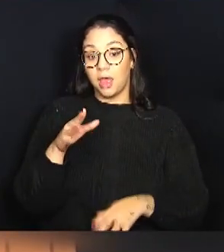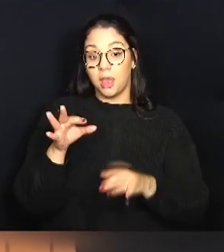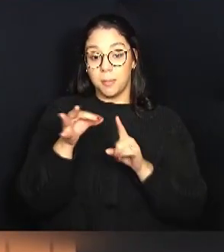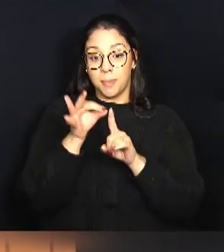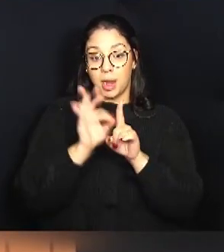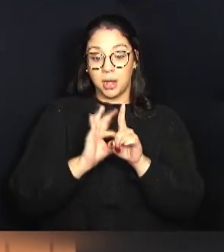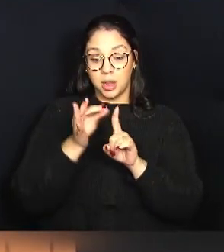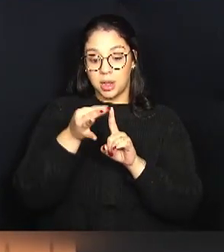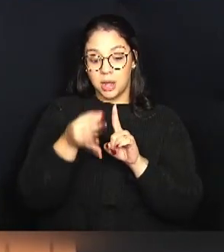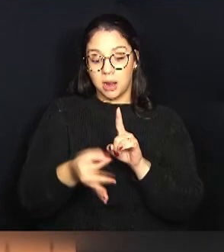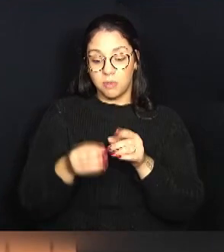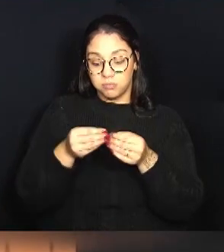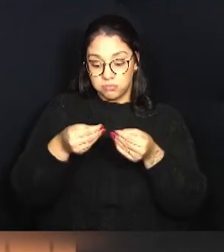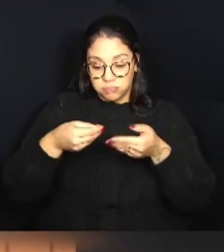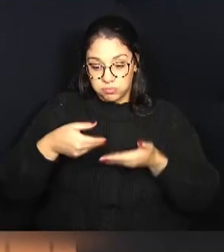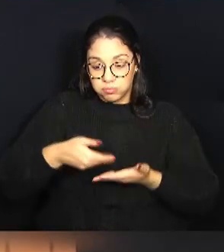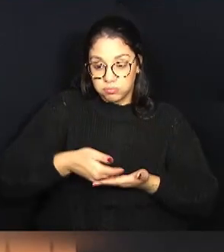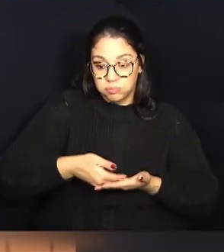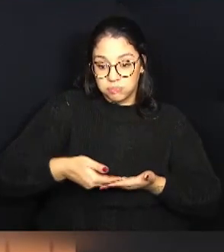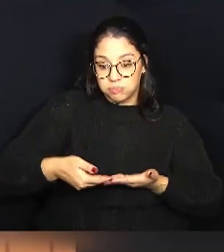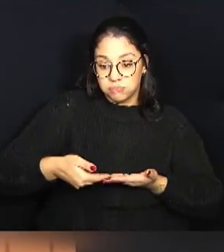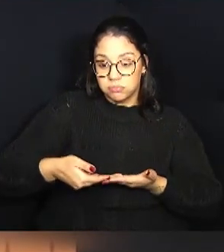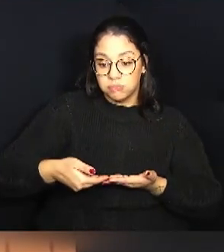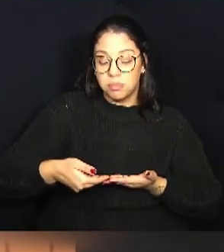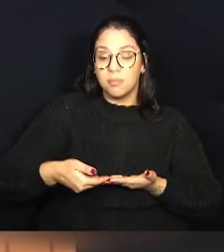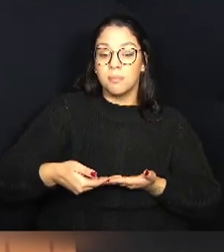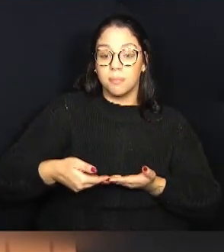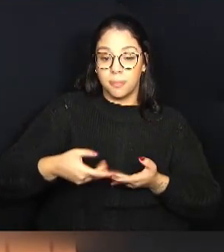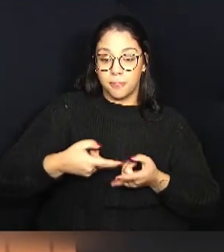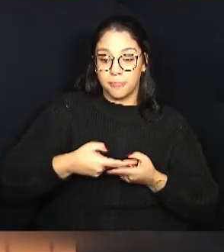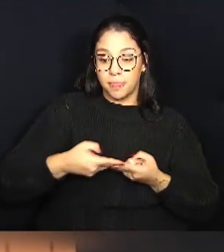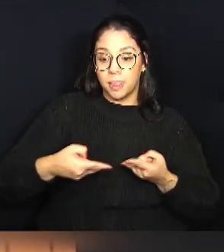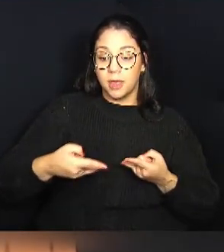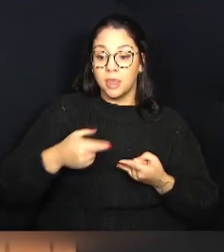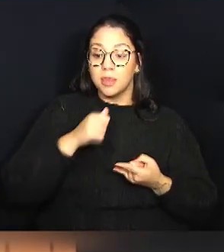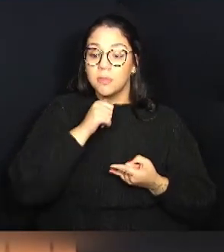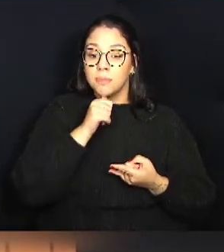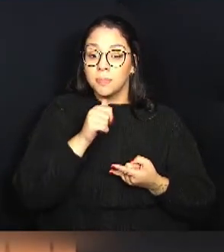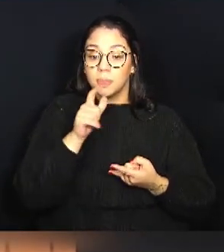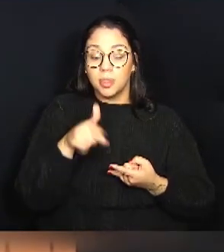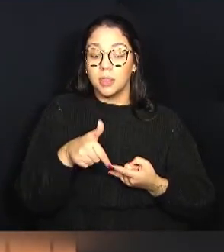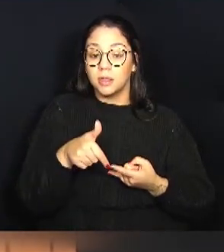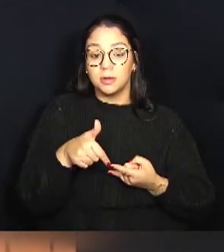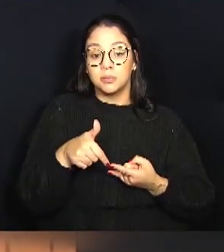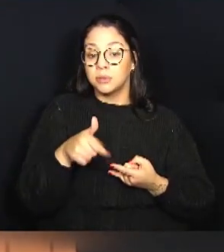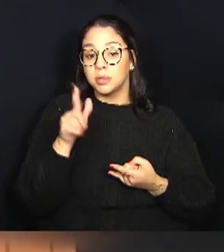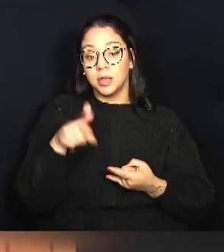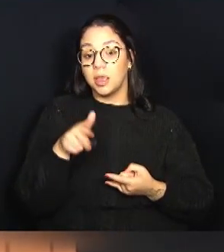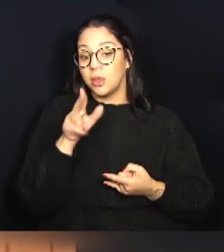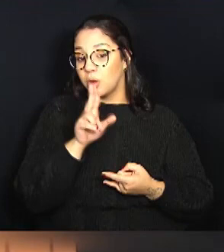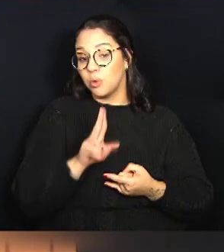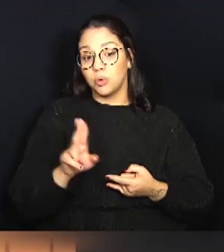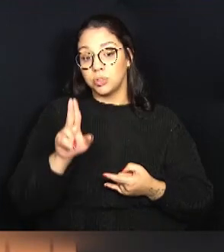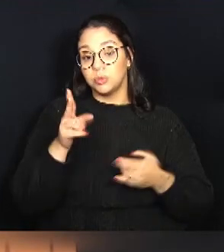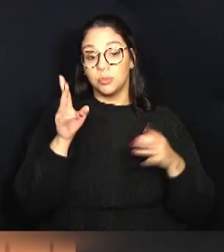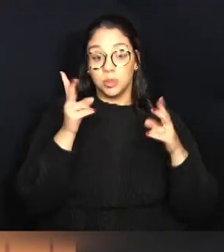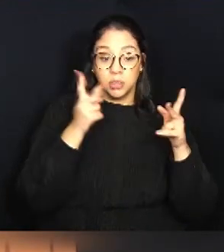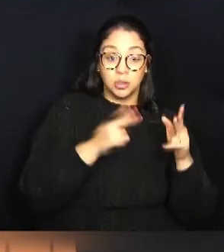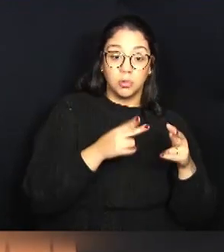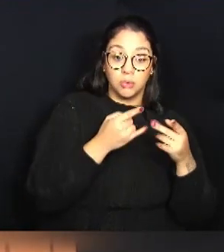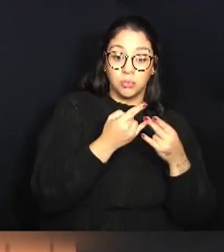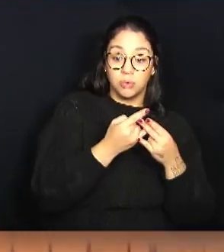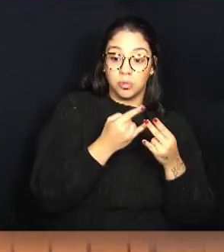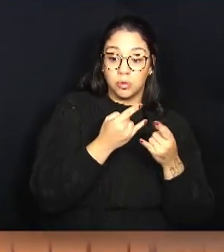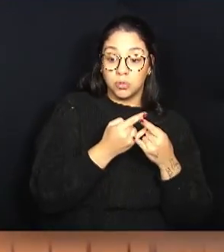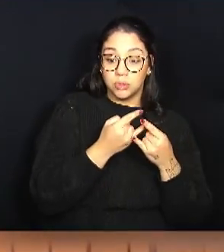menstruação ocorra, porque o poder público não é capaz de colocar um absorvente que é tão útil quanto um preservativo para ser distribuído em